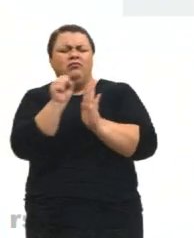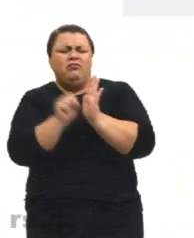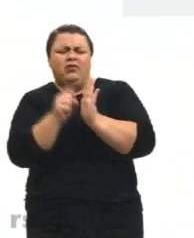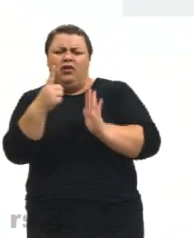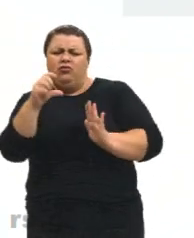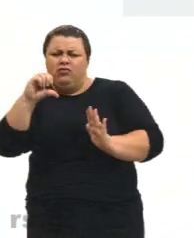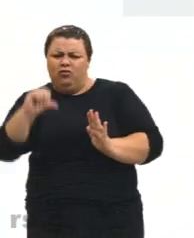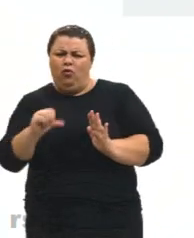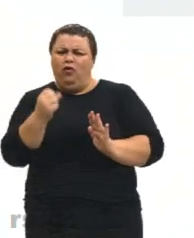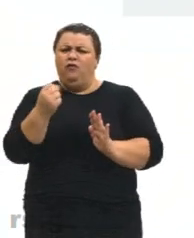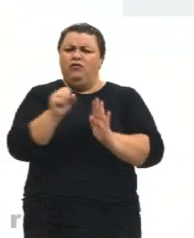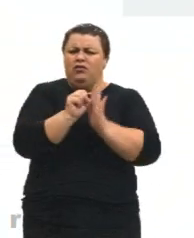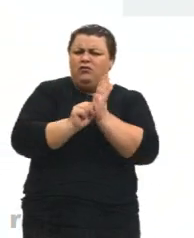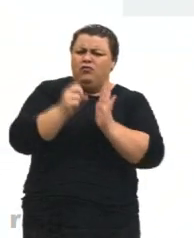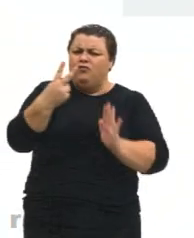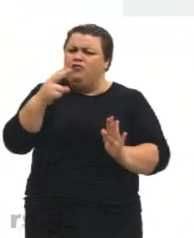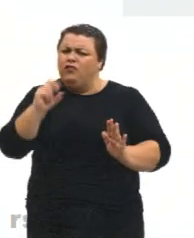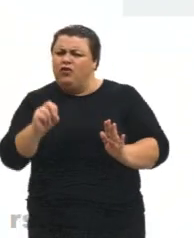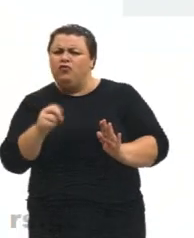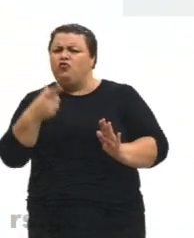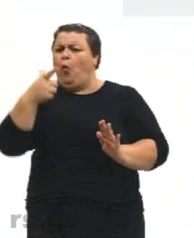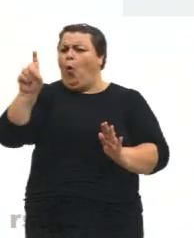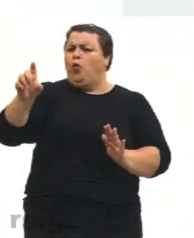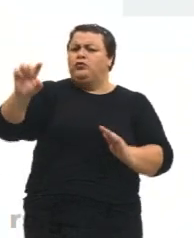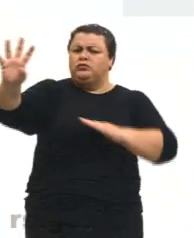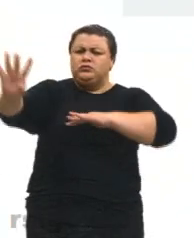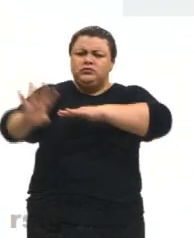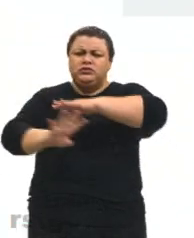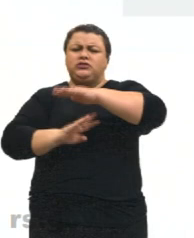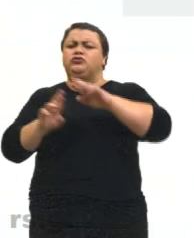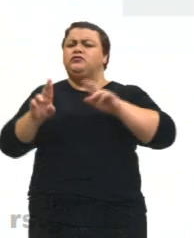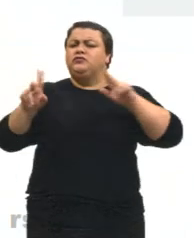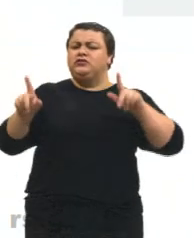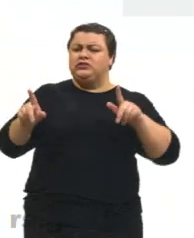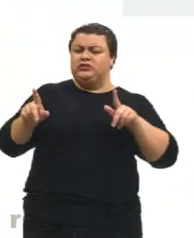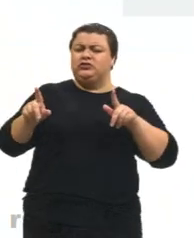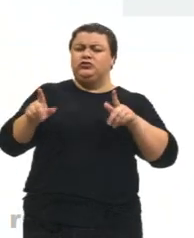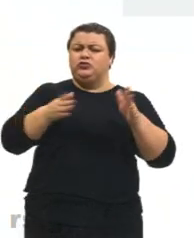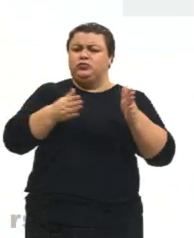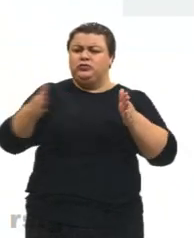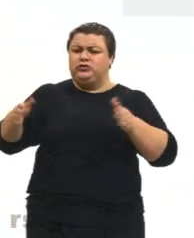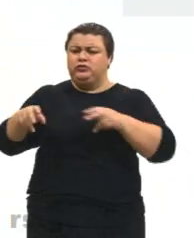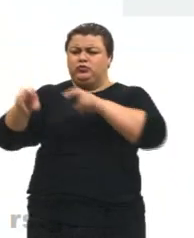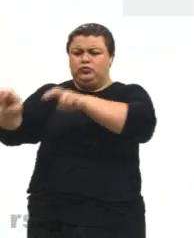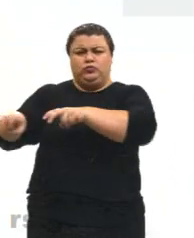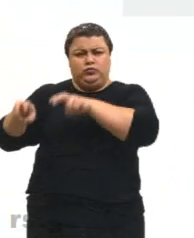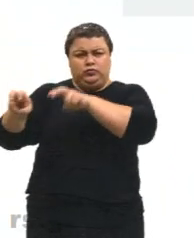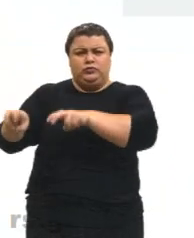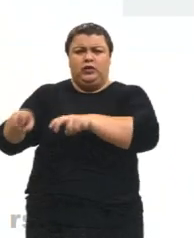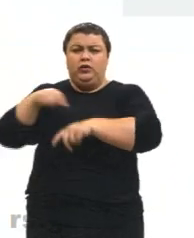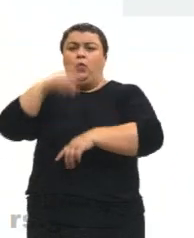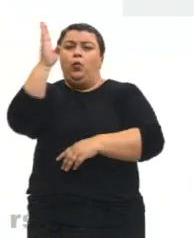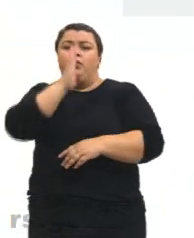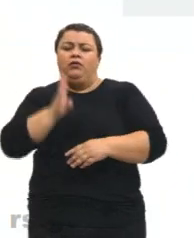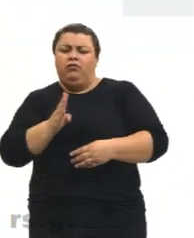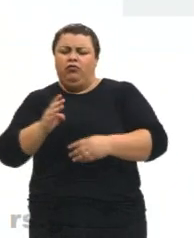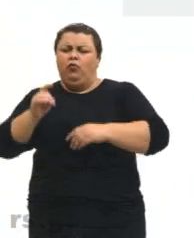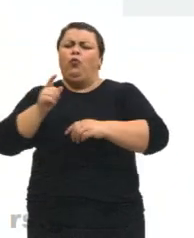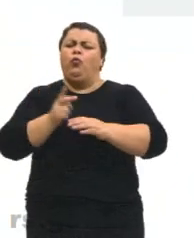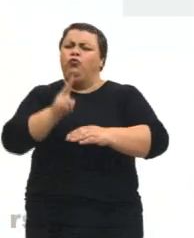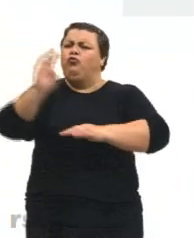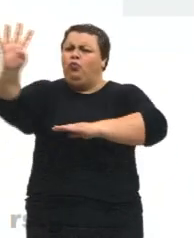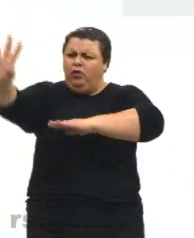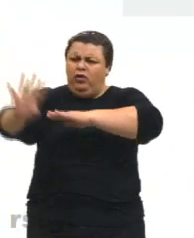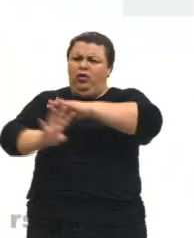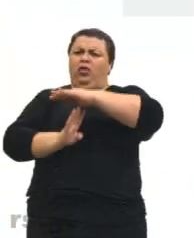outros imigrantes na com perfil diferente daqueles no período colonial então o Brasil e segue recebendo Imigrantes